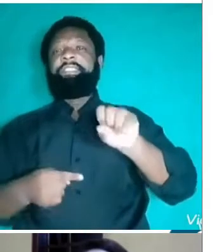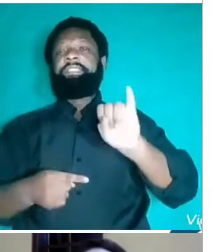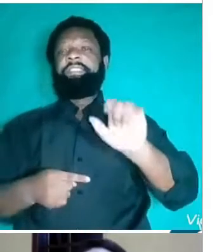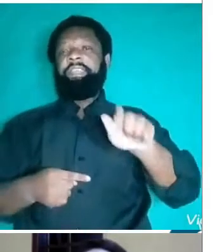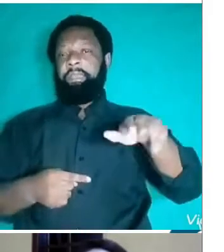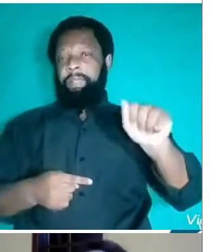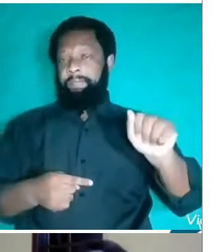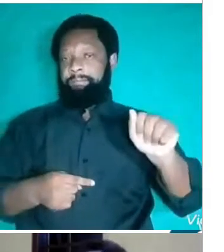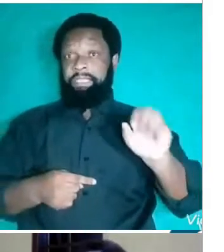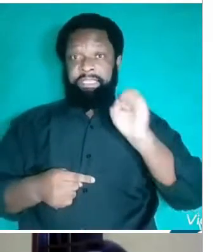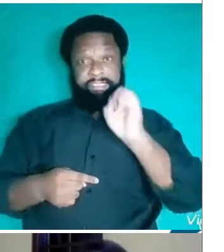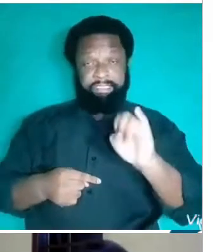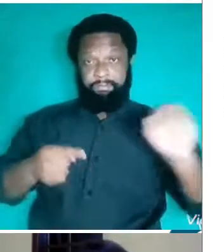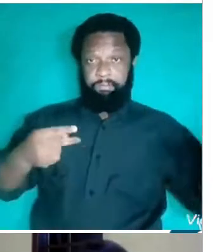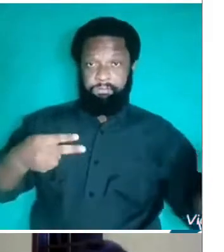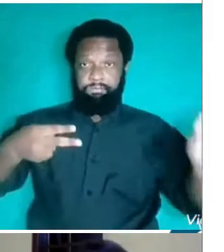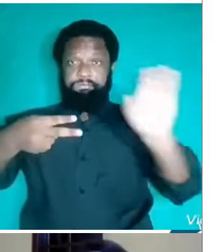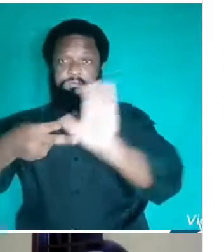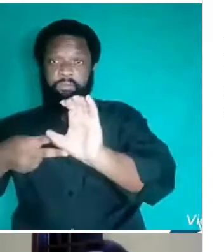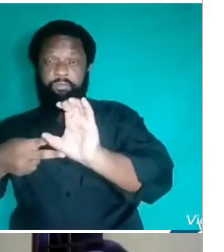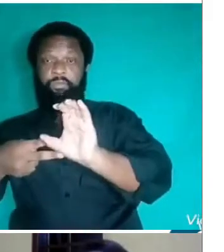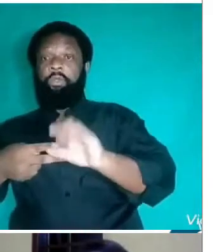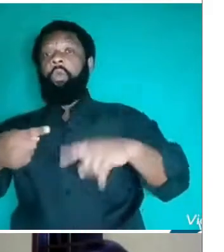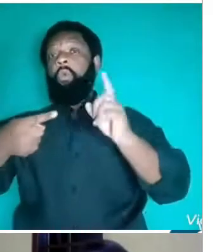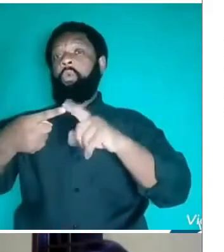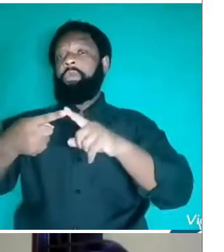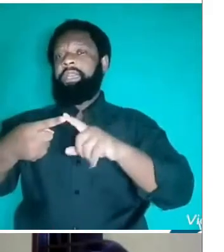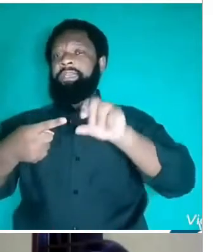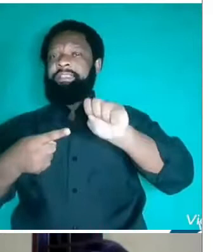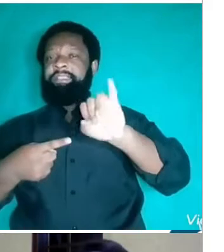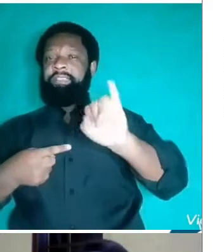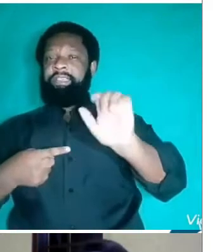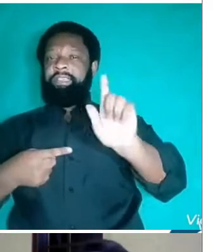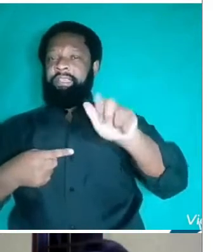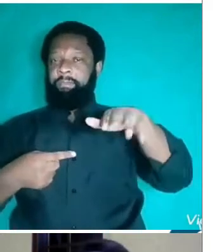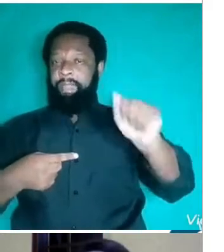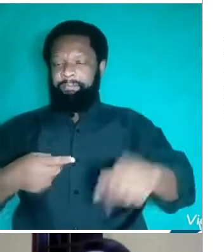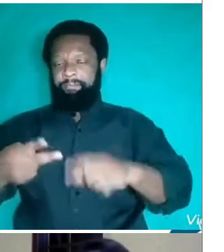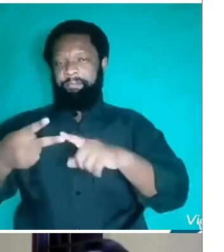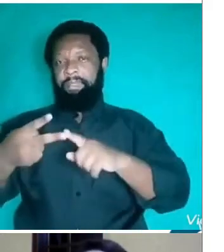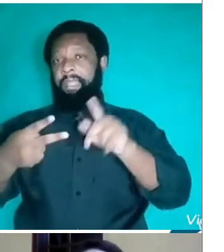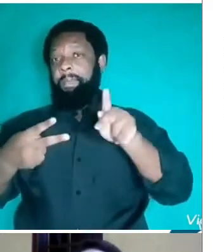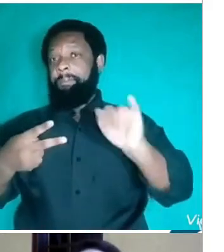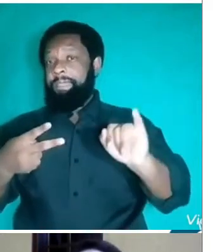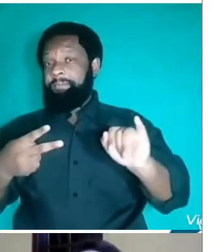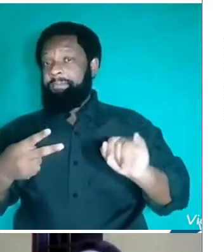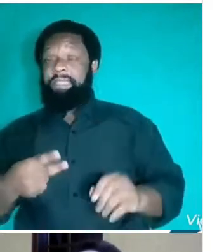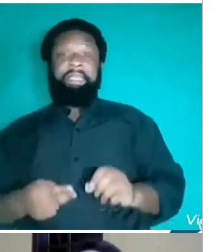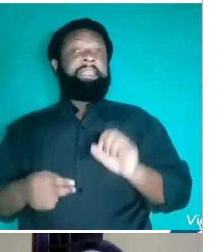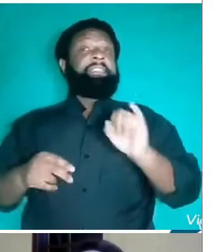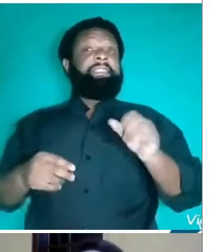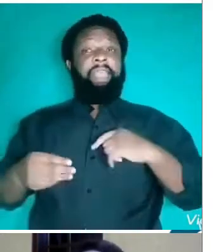sigma. Quando a gente tem dupla ligação, uma vai ser sigma e outra vai ser π. E quando